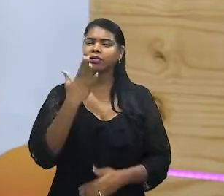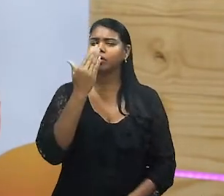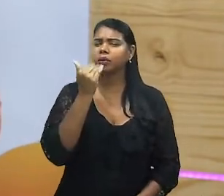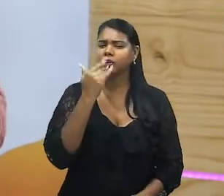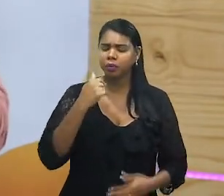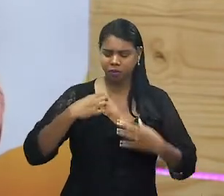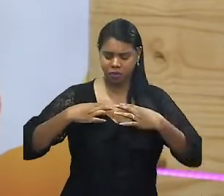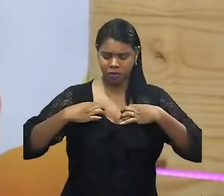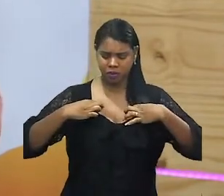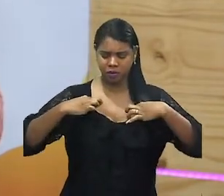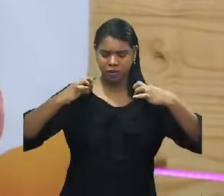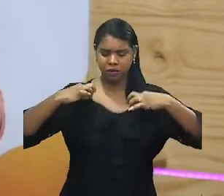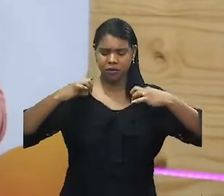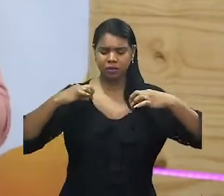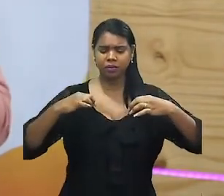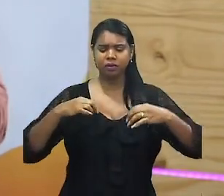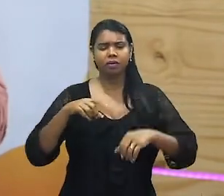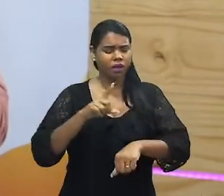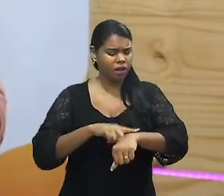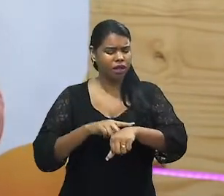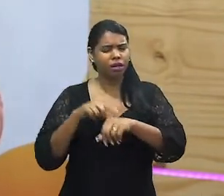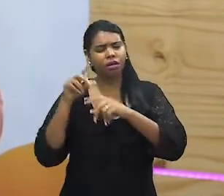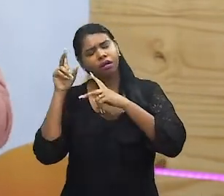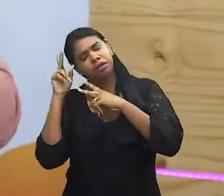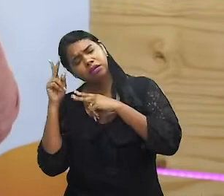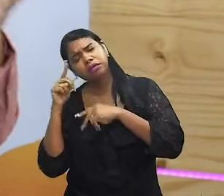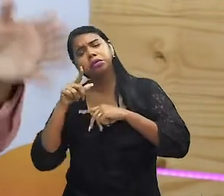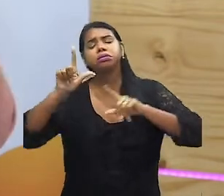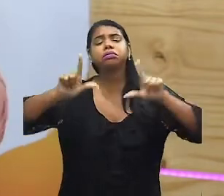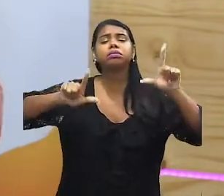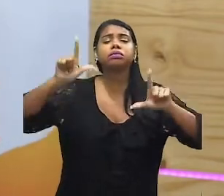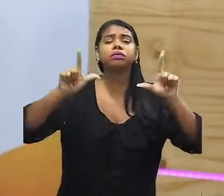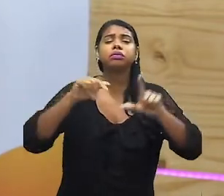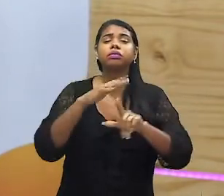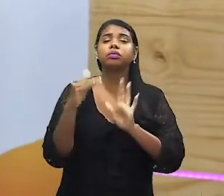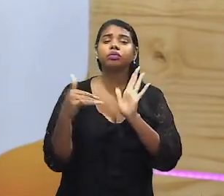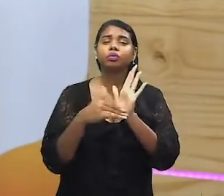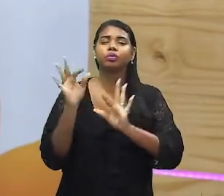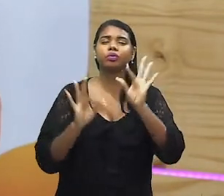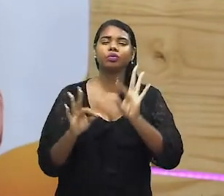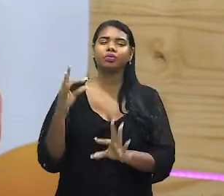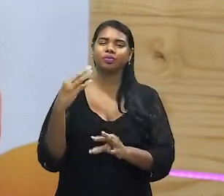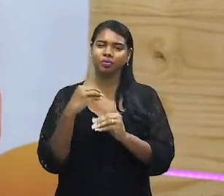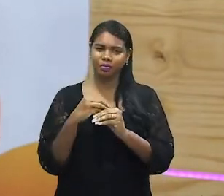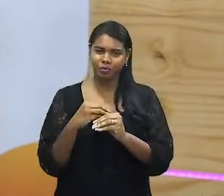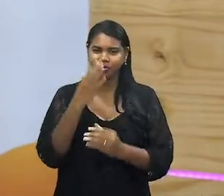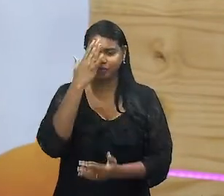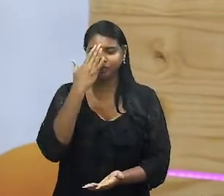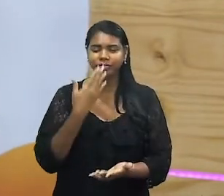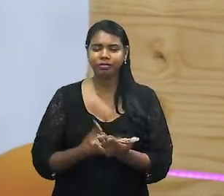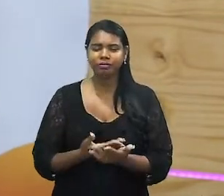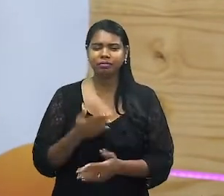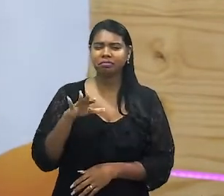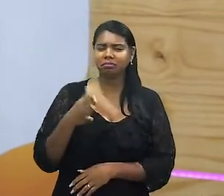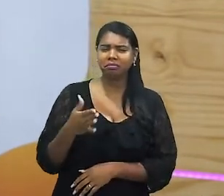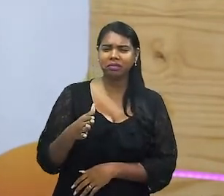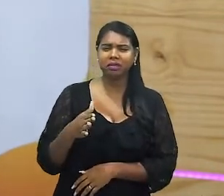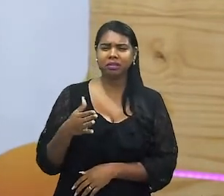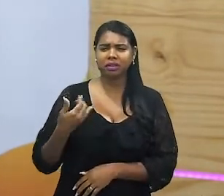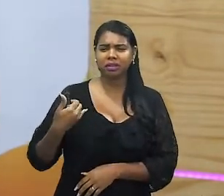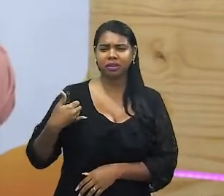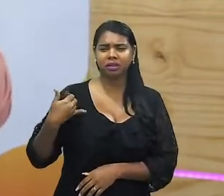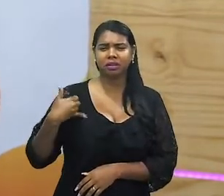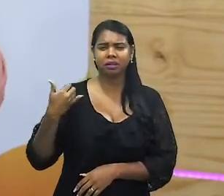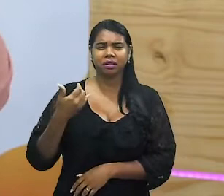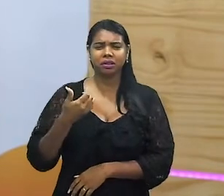vai vestir, de que horas vai dormir, o que é que vai assistir, tudo isso, acredito até uns 9, 10